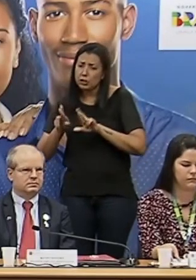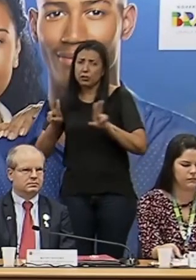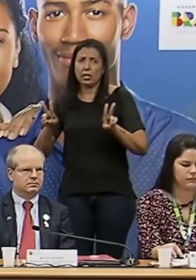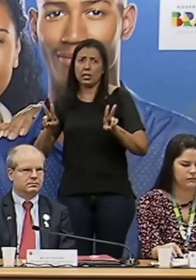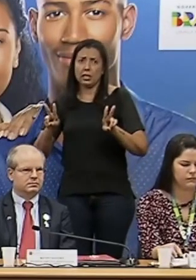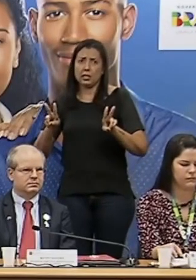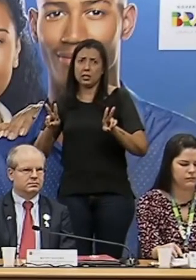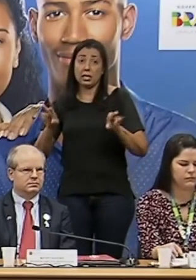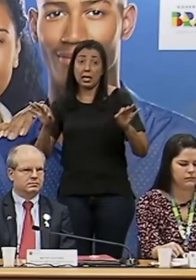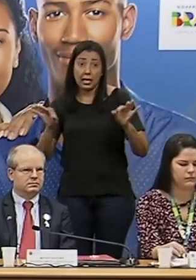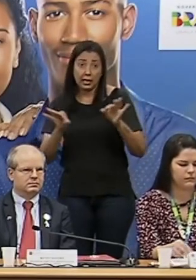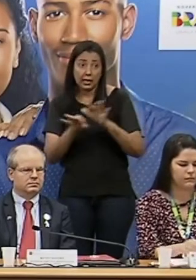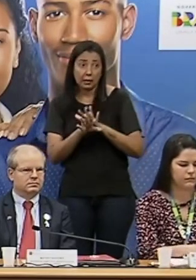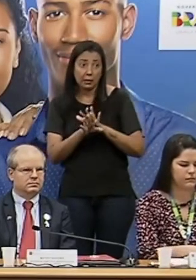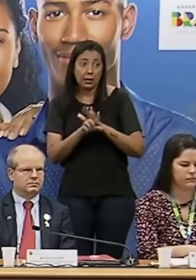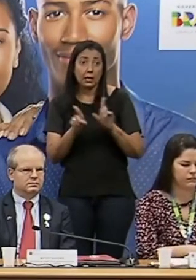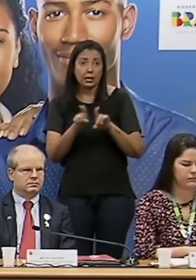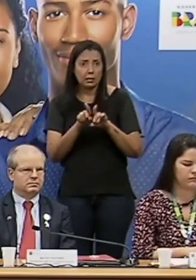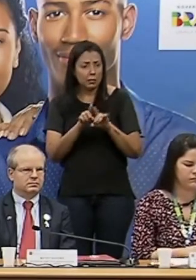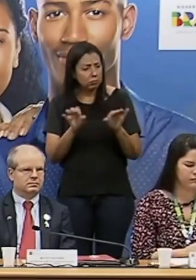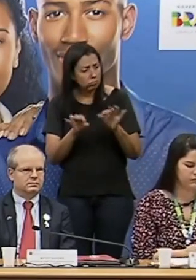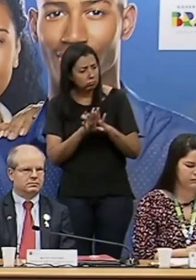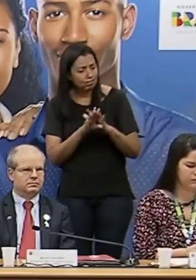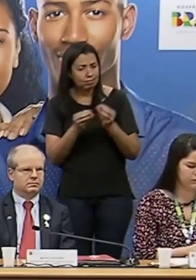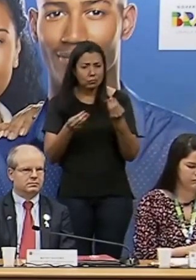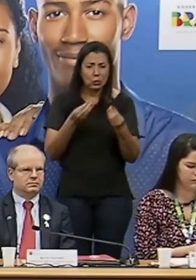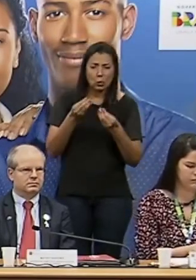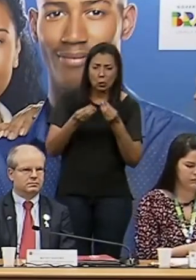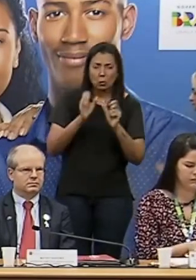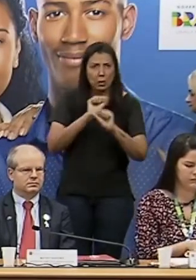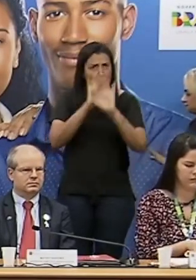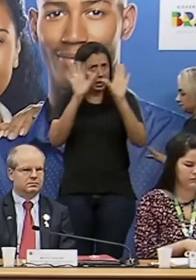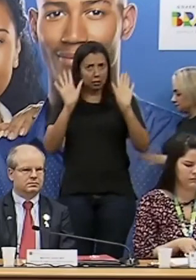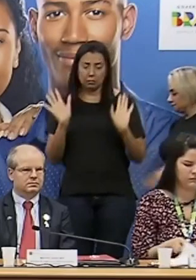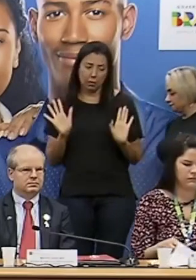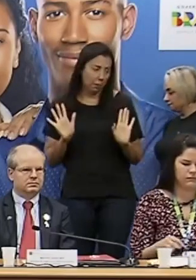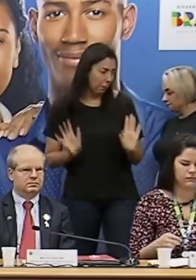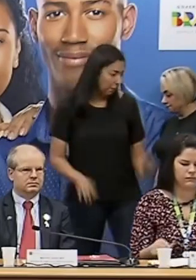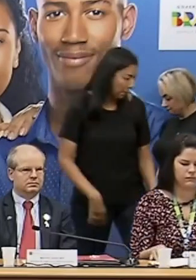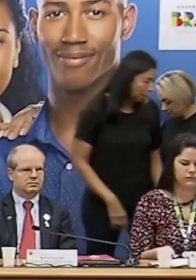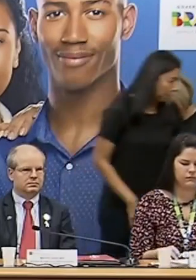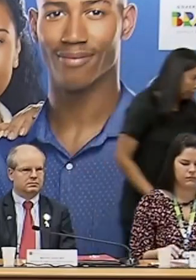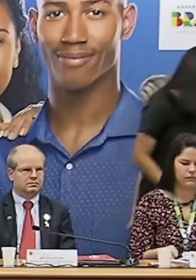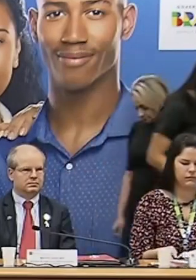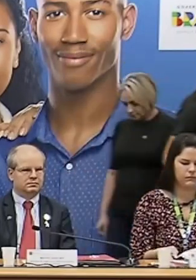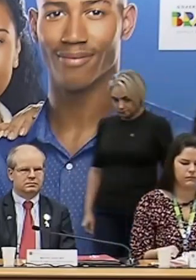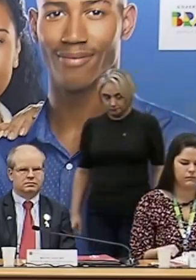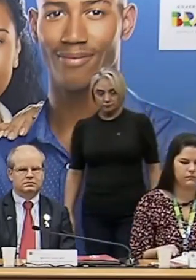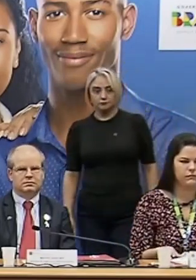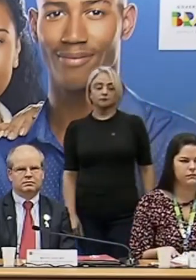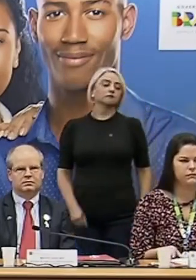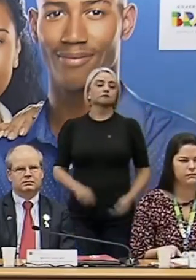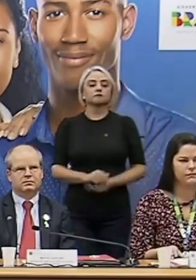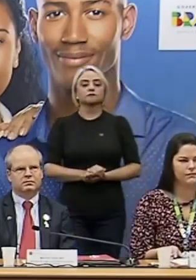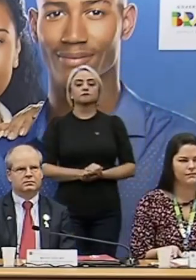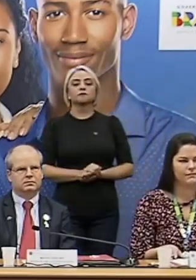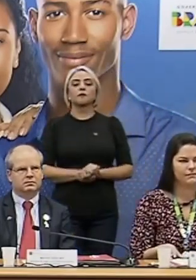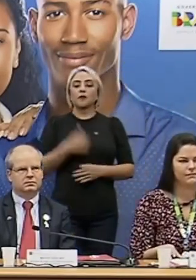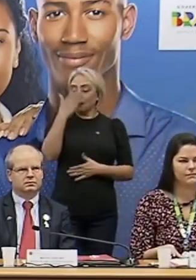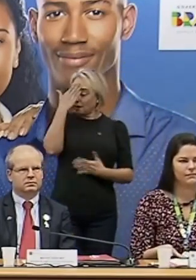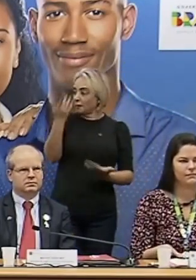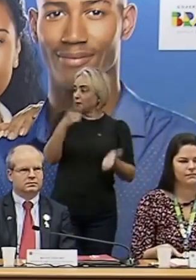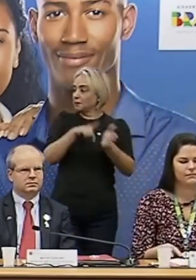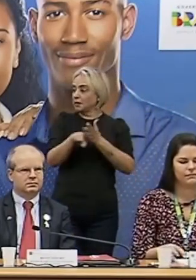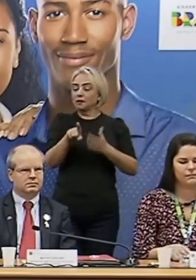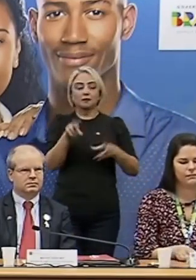entre erradicação e eliminação, que ficou meio... não ficou tão claro para mim. Obrigada. Obrigado por uma pergunta